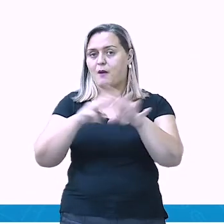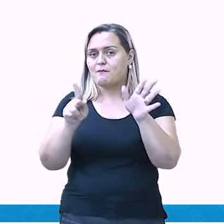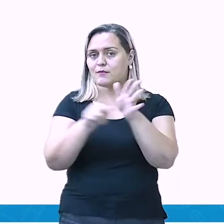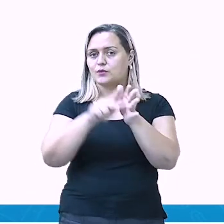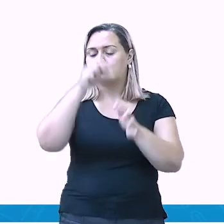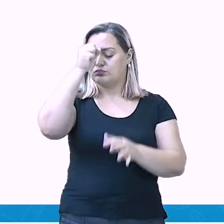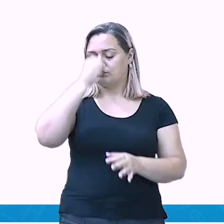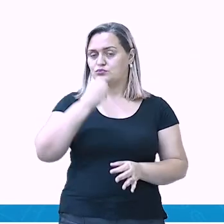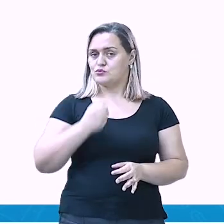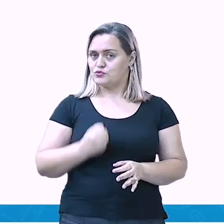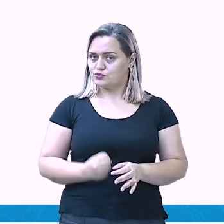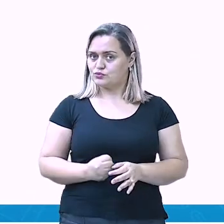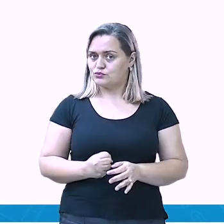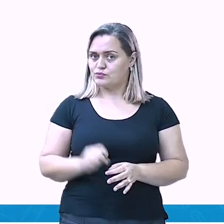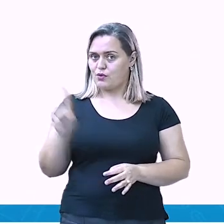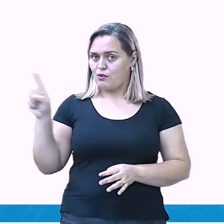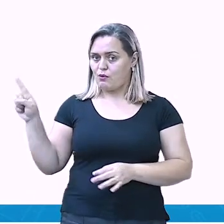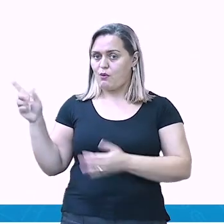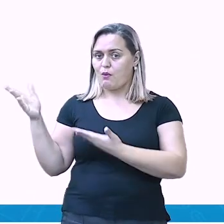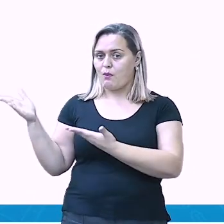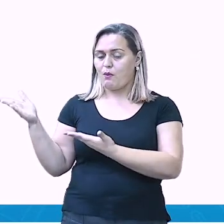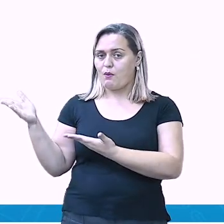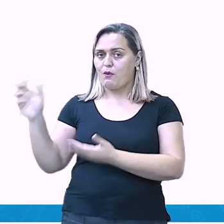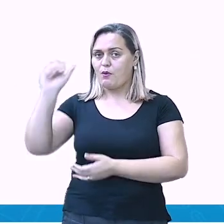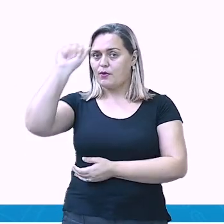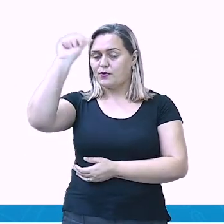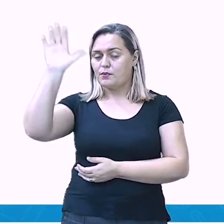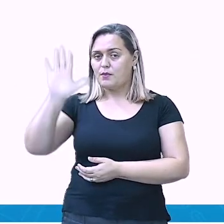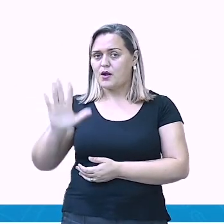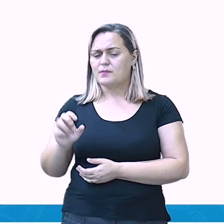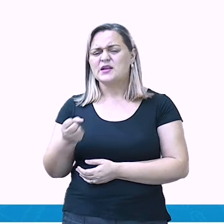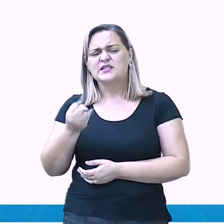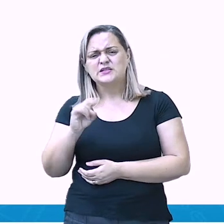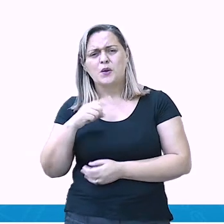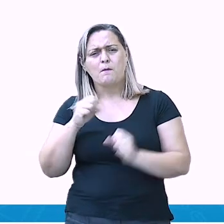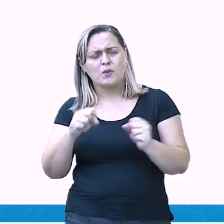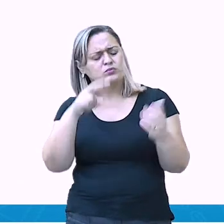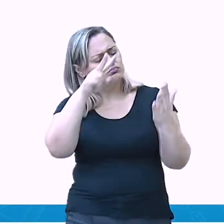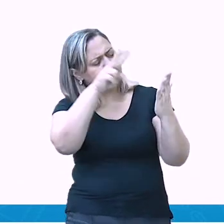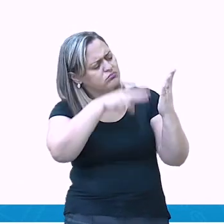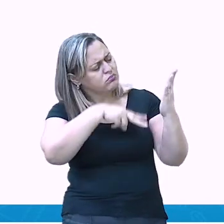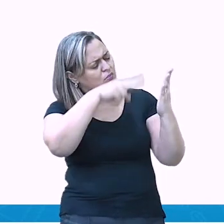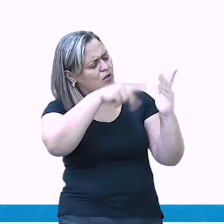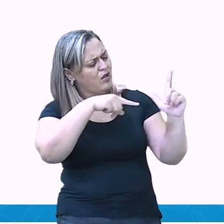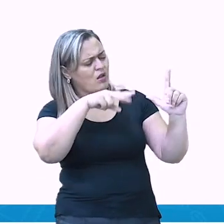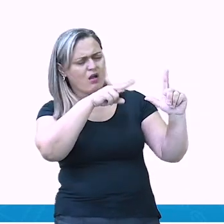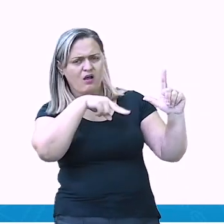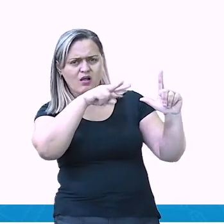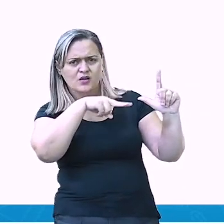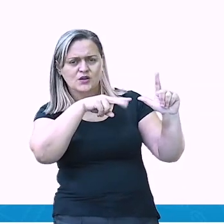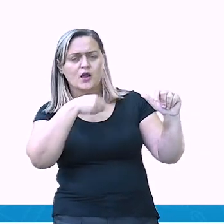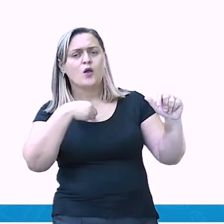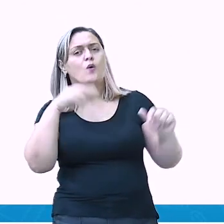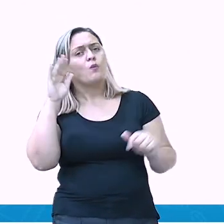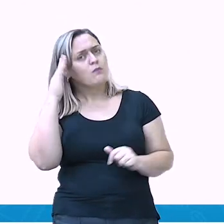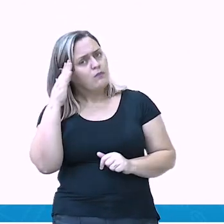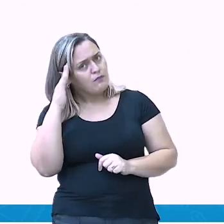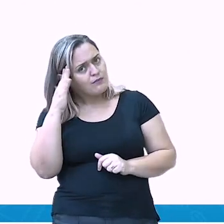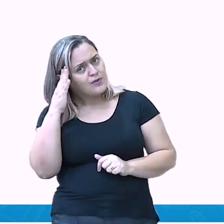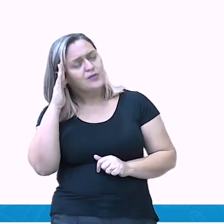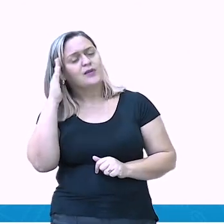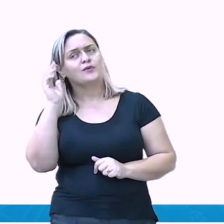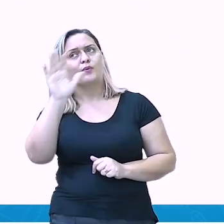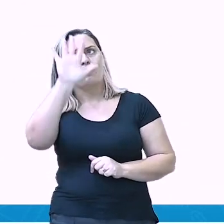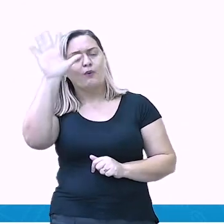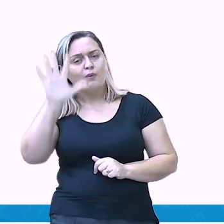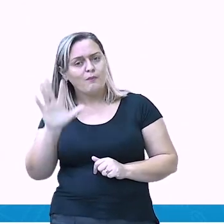eu consigo fazer a leitura desta legenda, eu consigo entender o meu mapa. Eu tenho uma